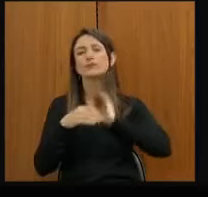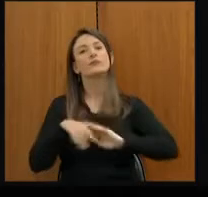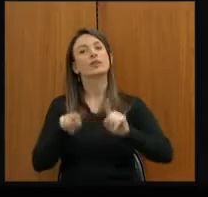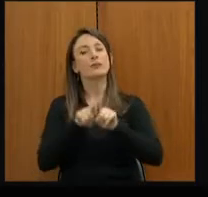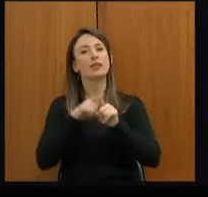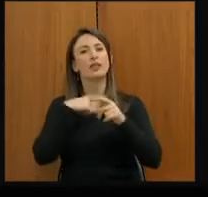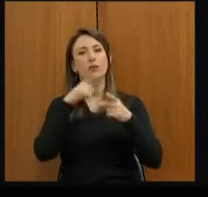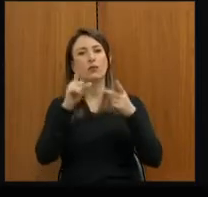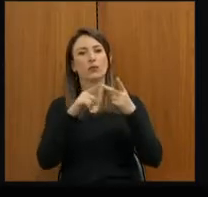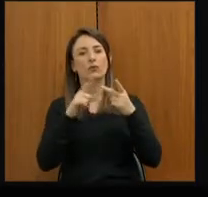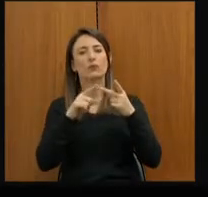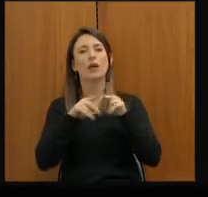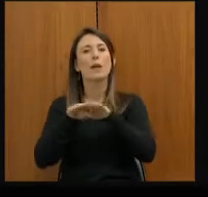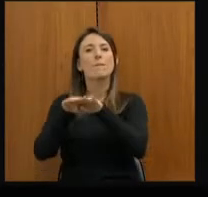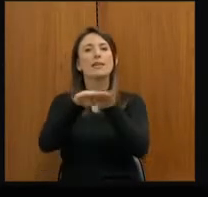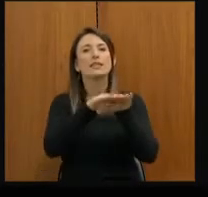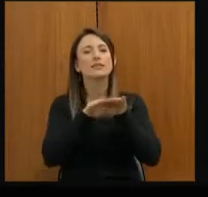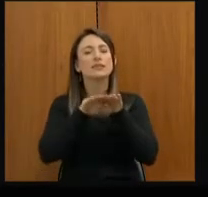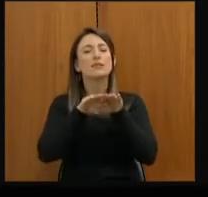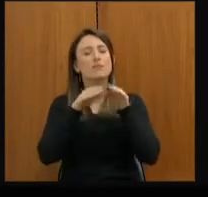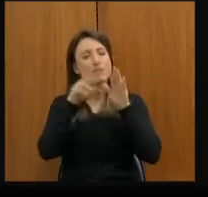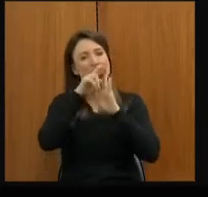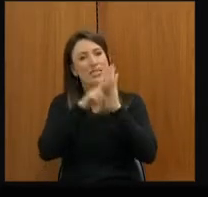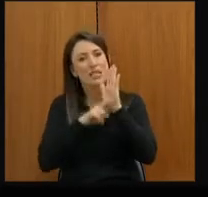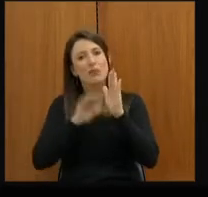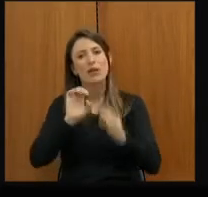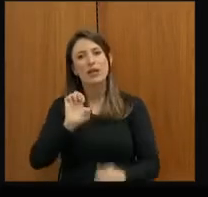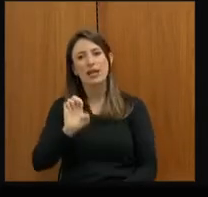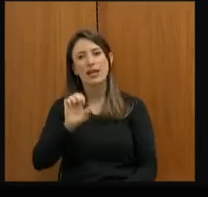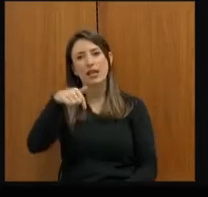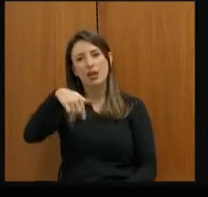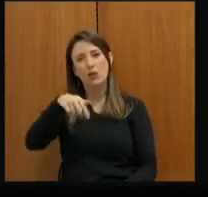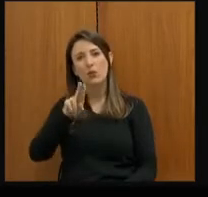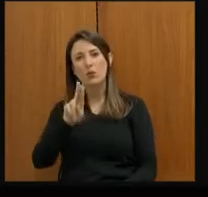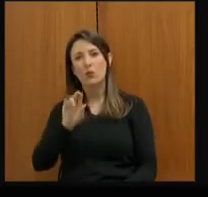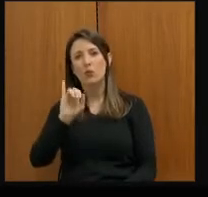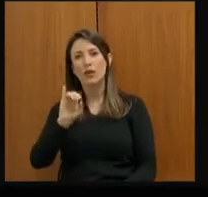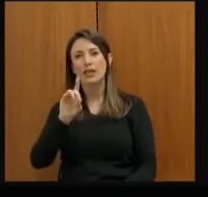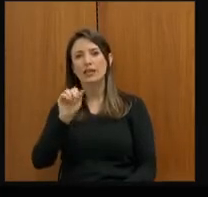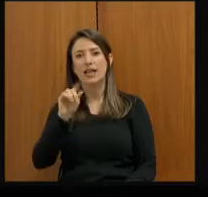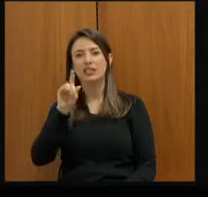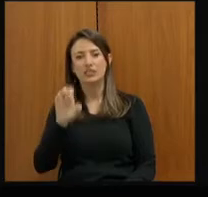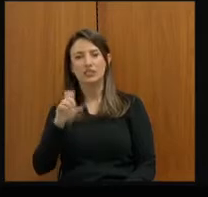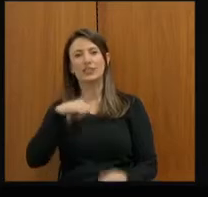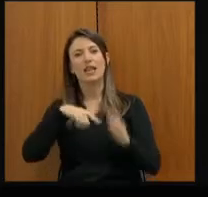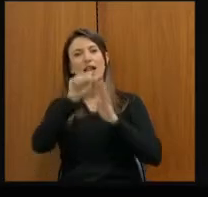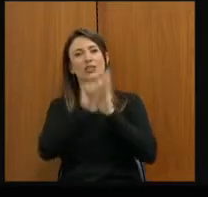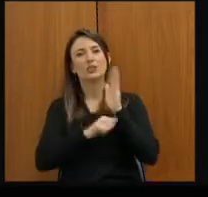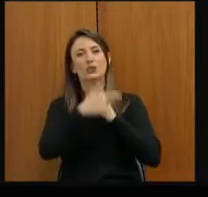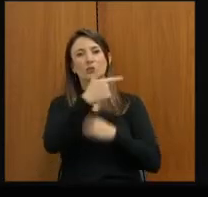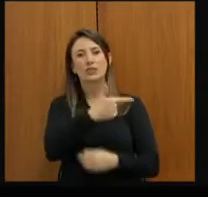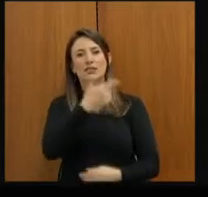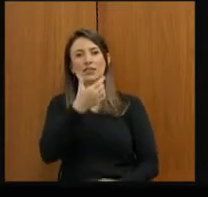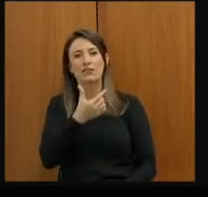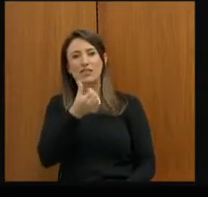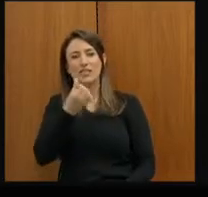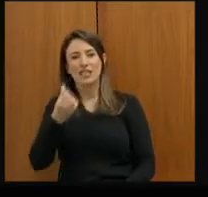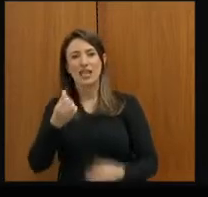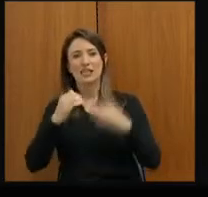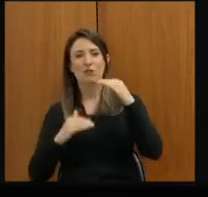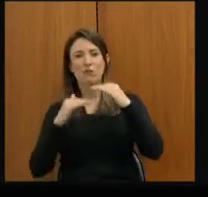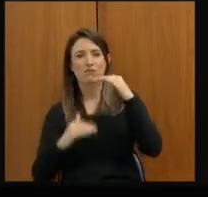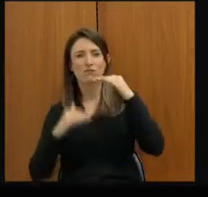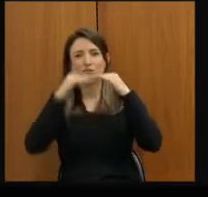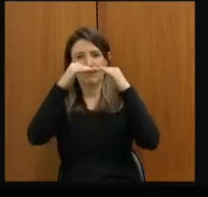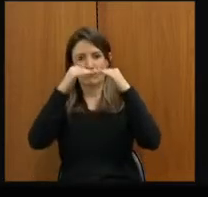da Equidade aí acuidade está no artigo 226 parágrafo caput e parágrafo 8º da